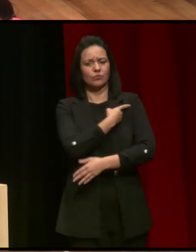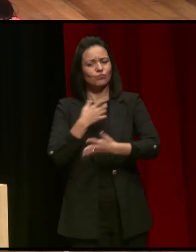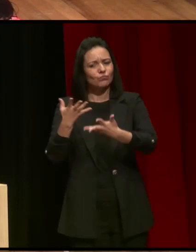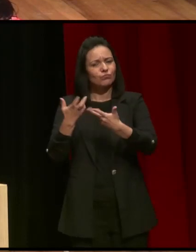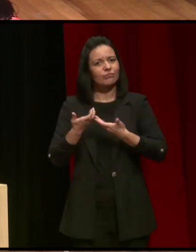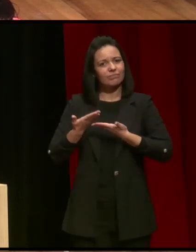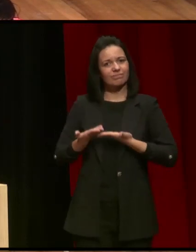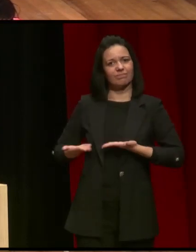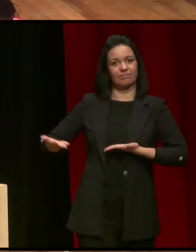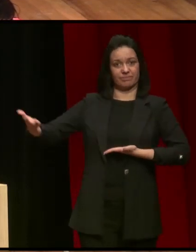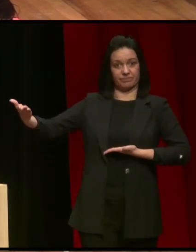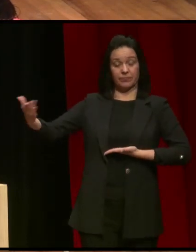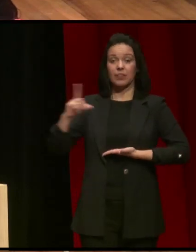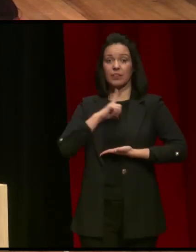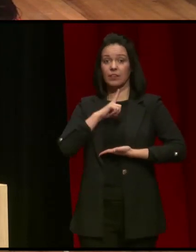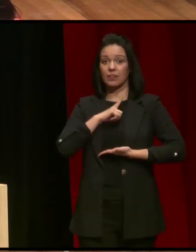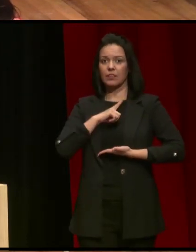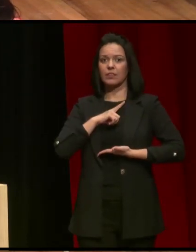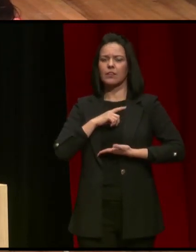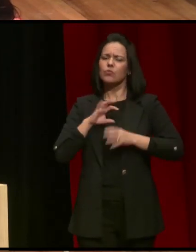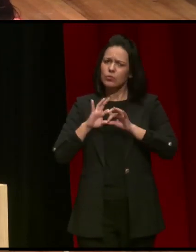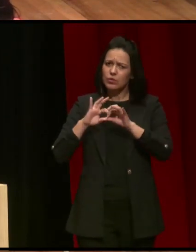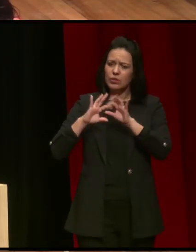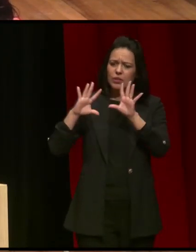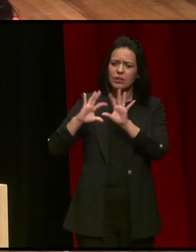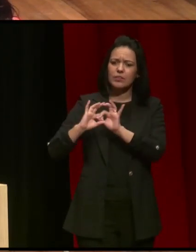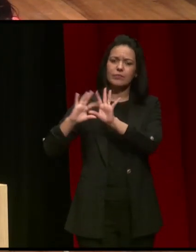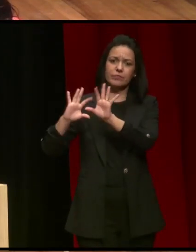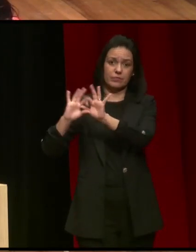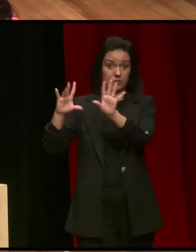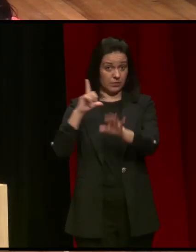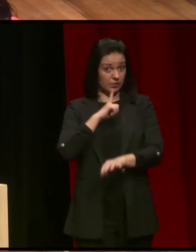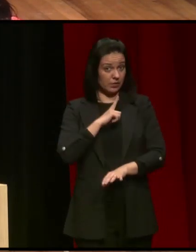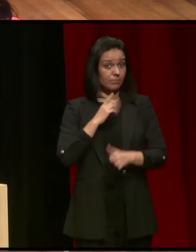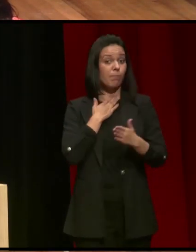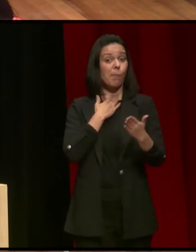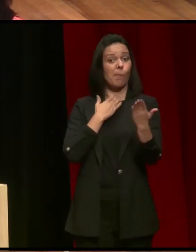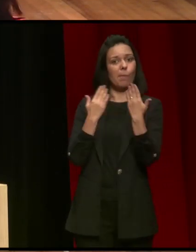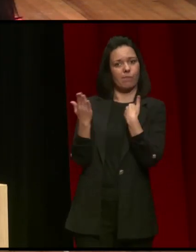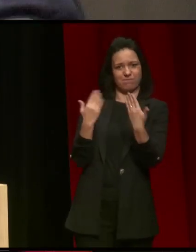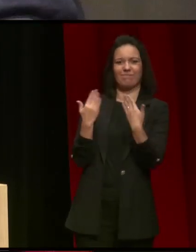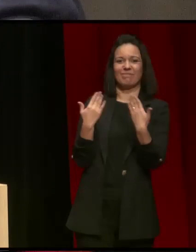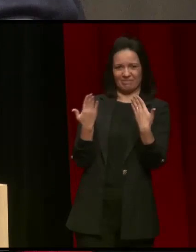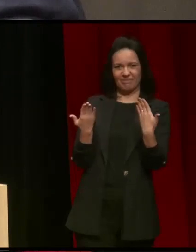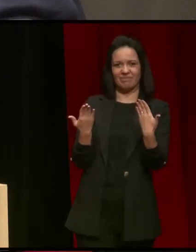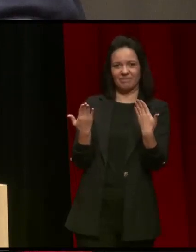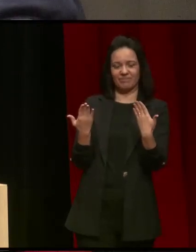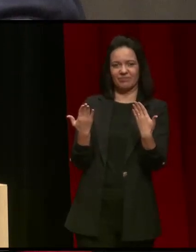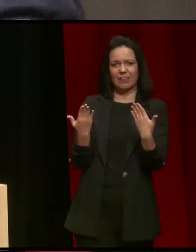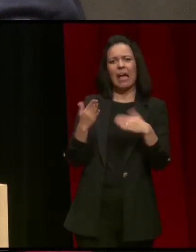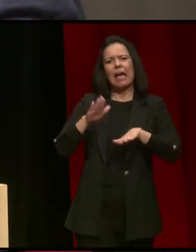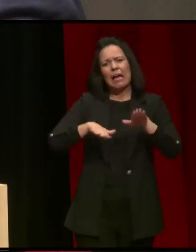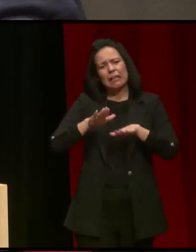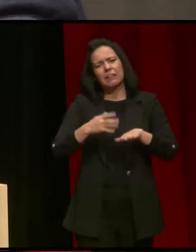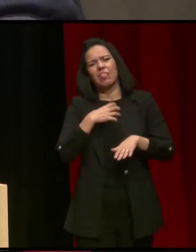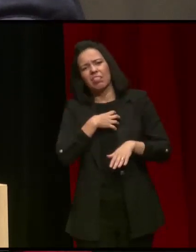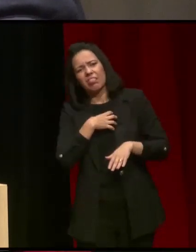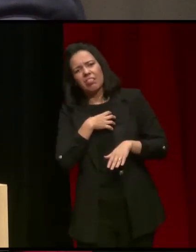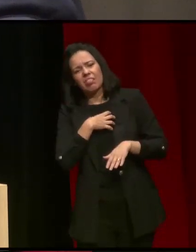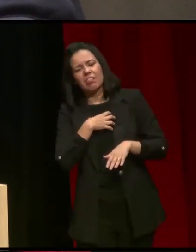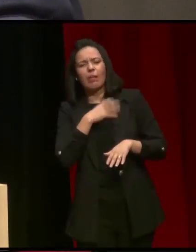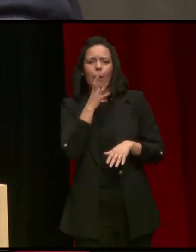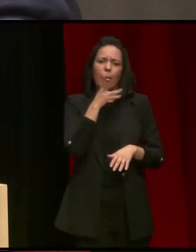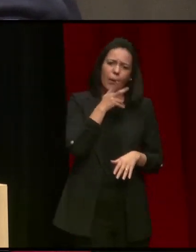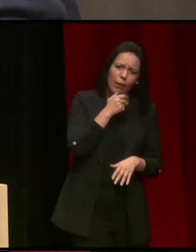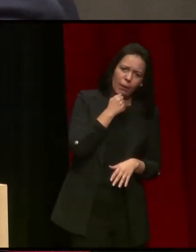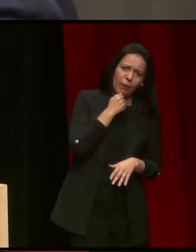convidados aqui, eu queria deixar vocês muito à vontade. A gente está numa sala de bate-papo. Então, para não ficar muitas vezes um monólogo, se